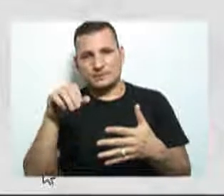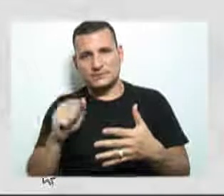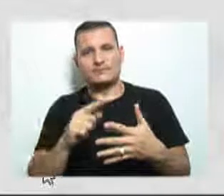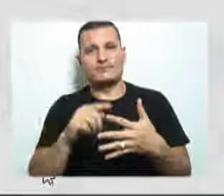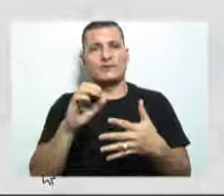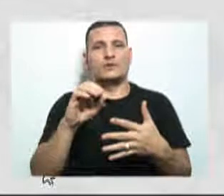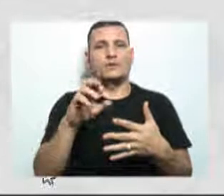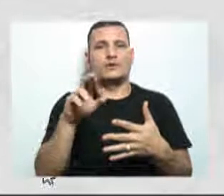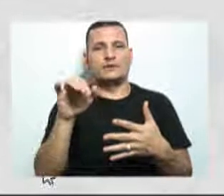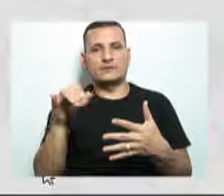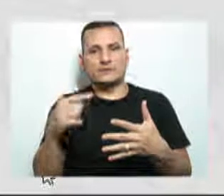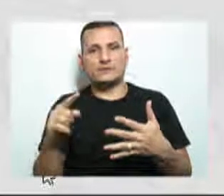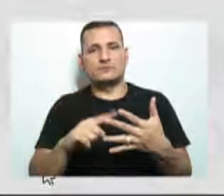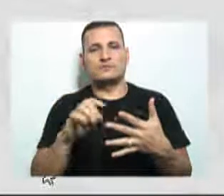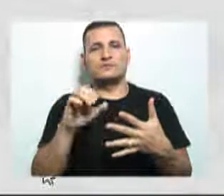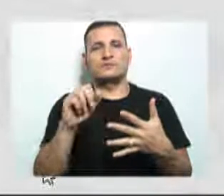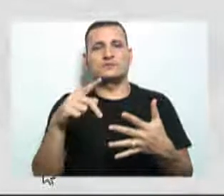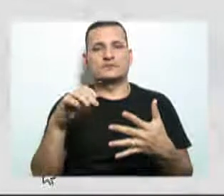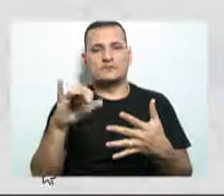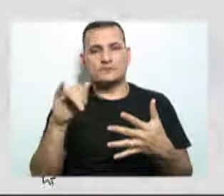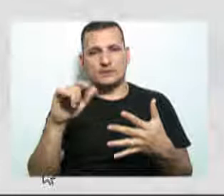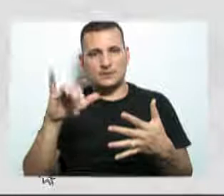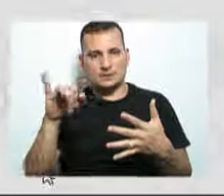coerção, especialista,